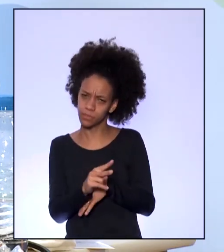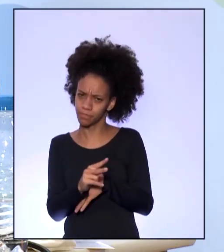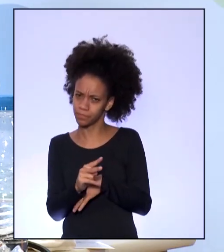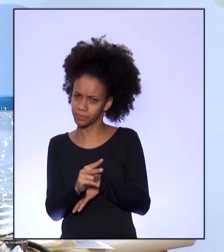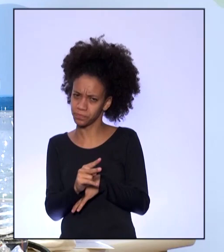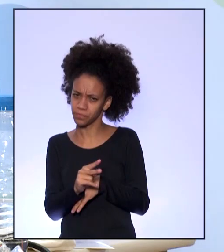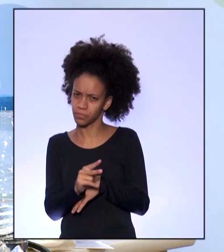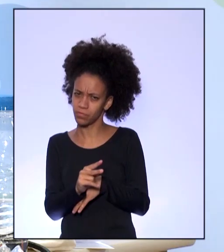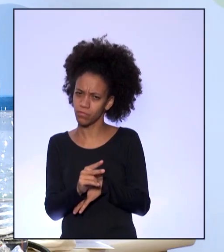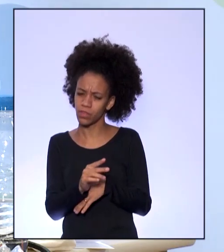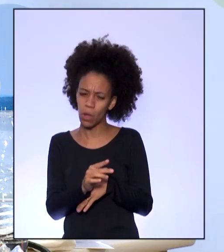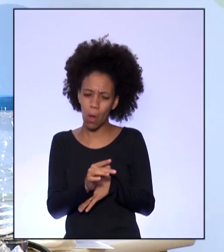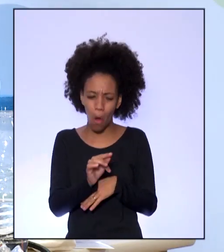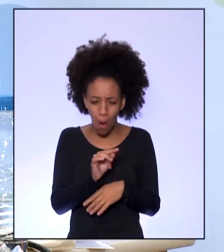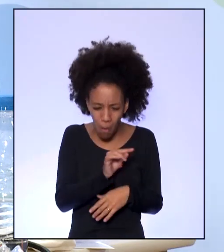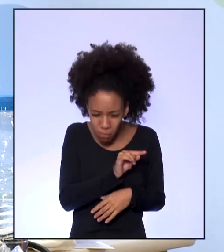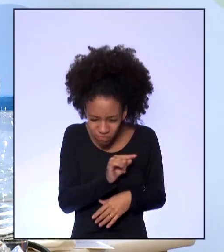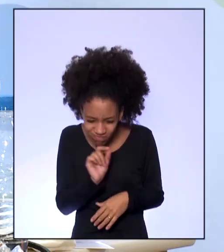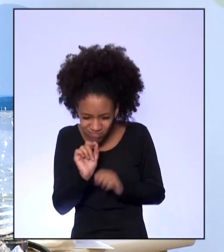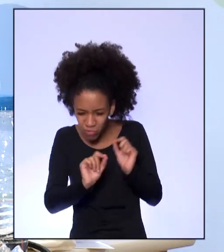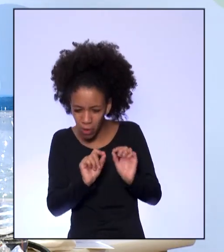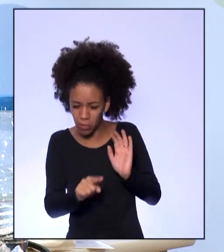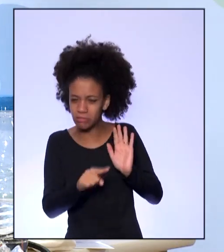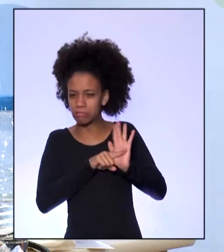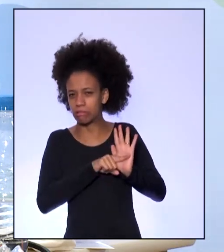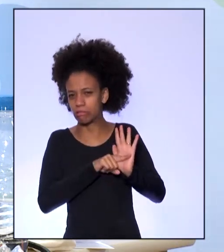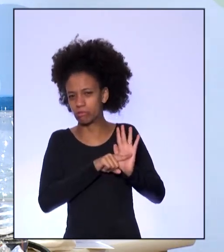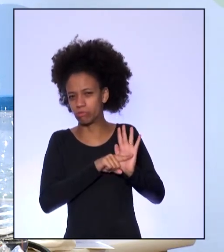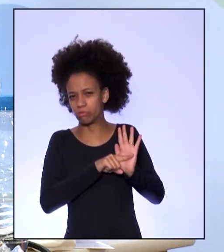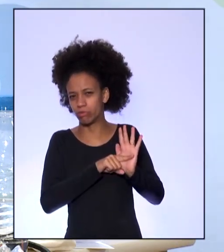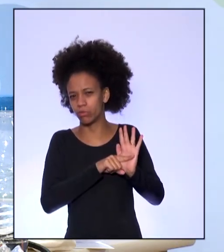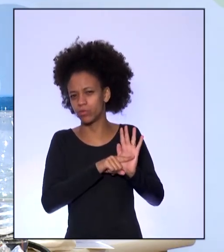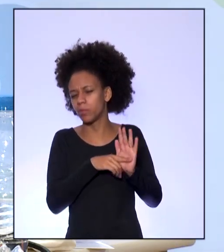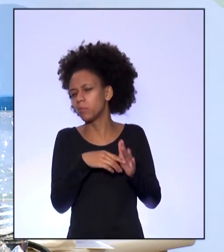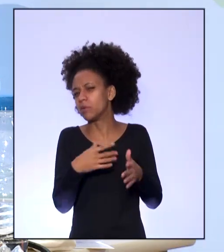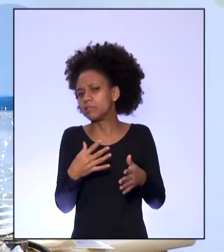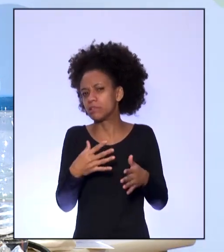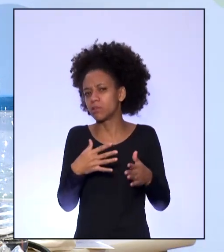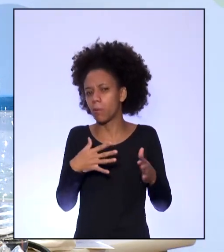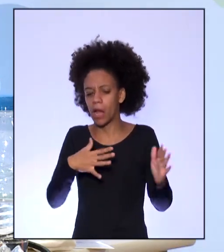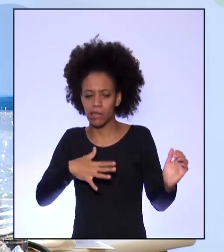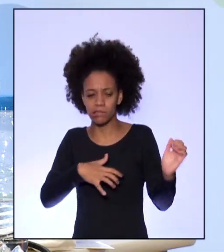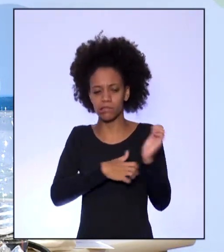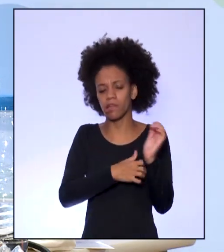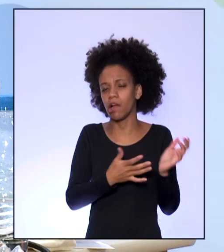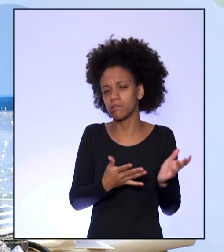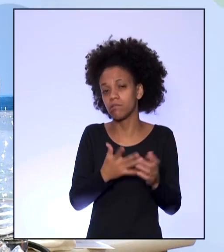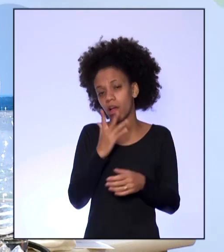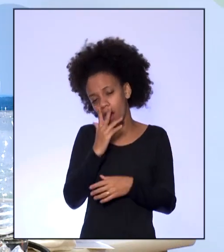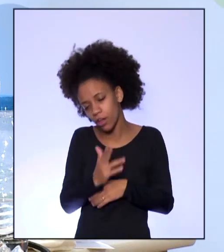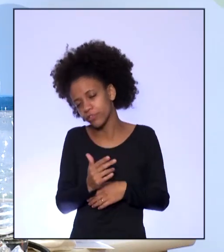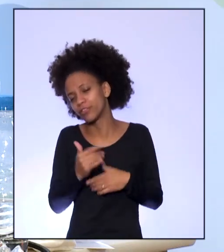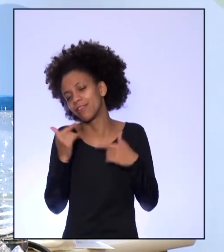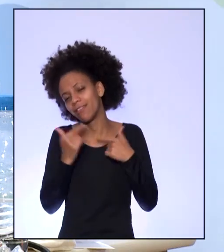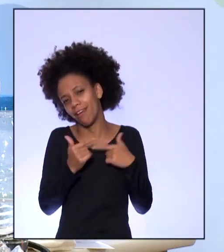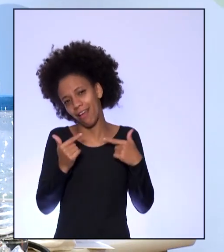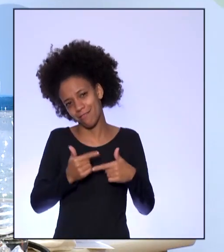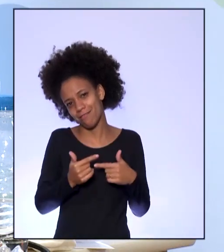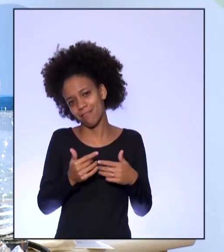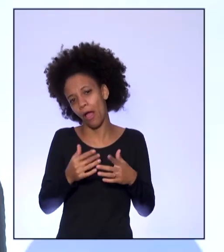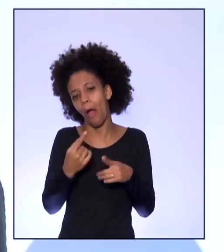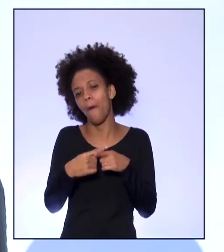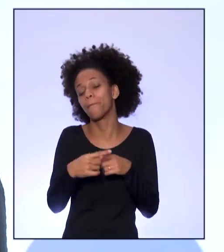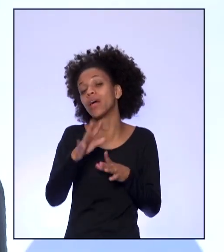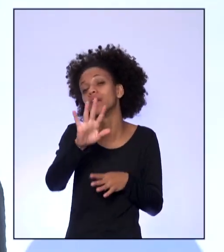coisa negativa, uma desgraça, a gente acha graça. Então, você viu ali alguém